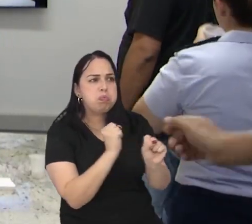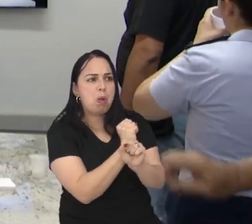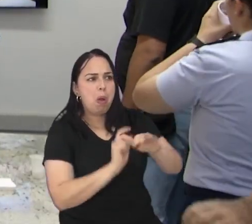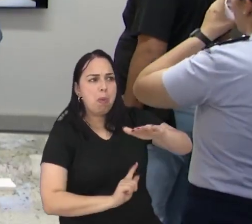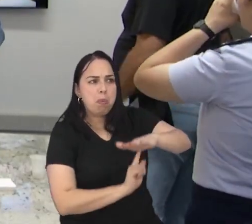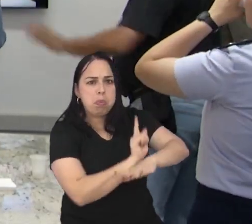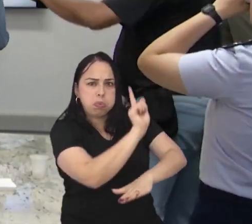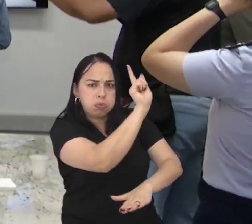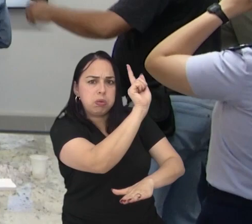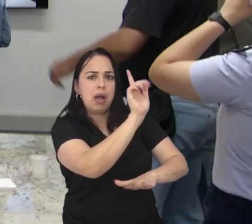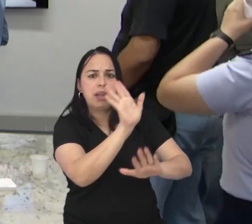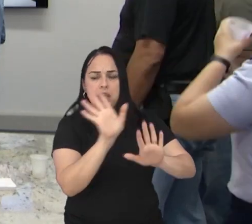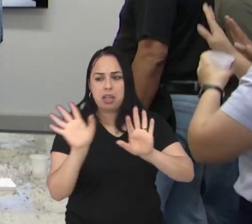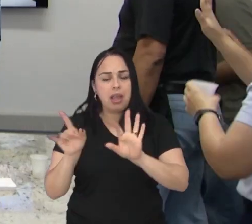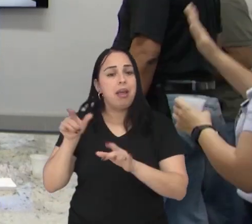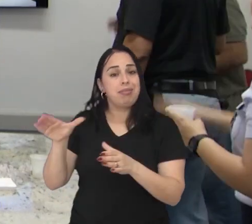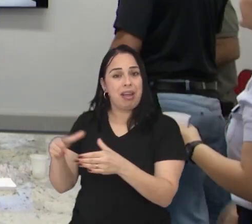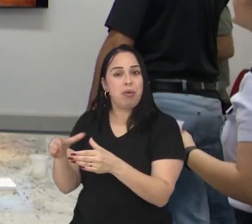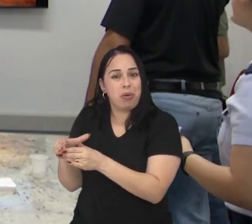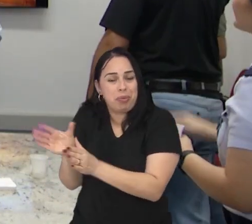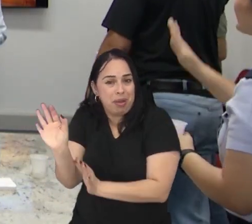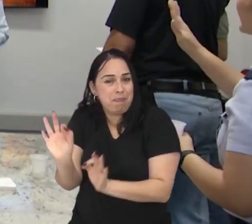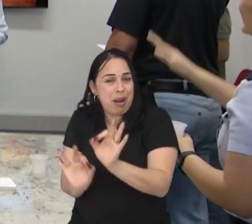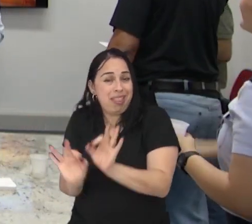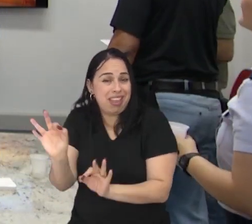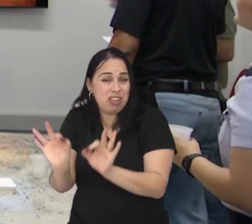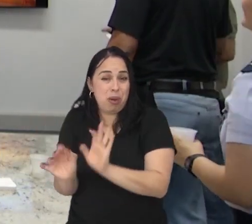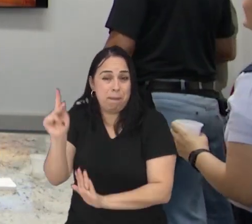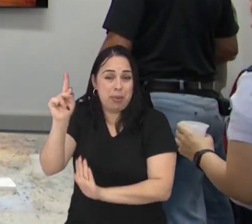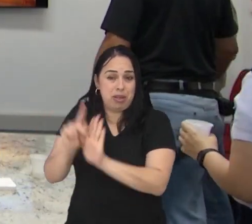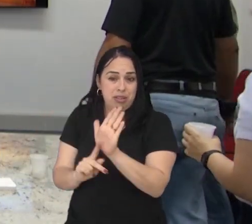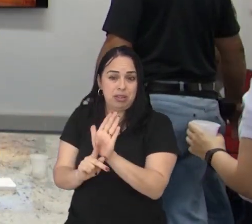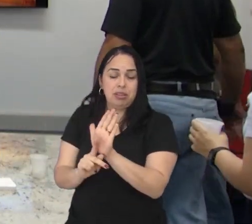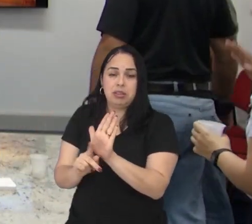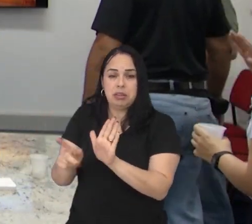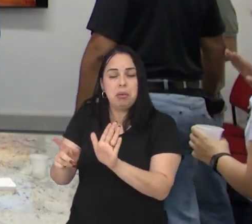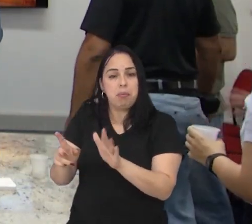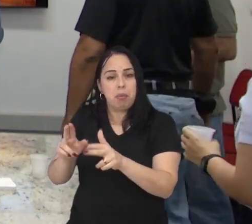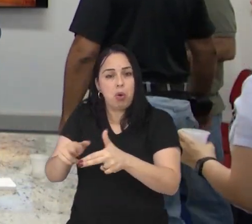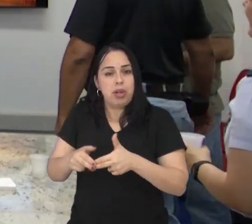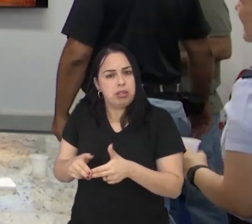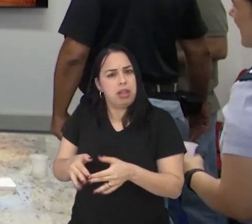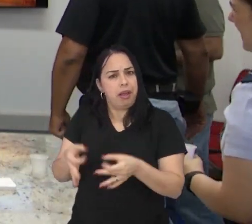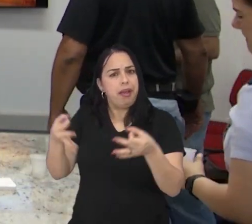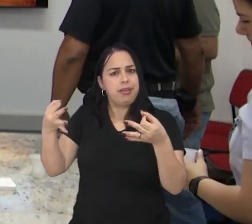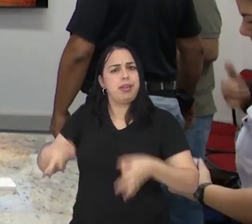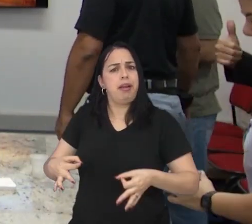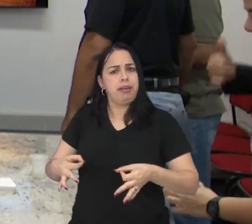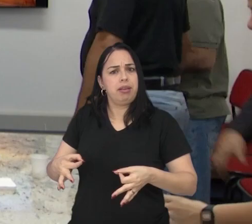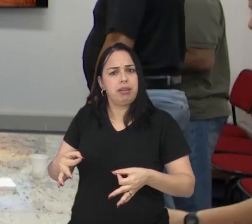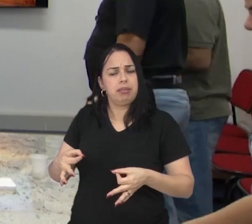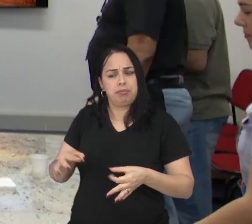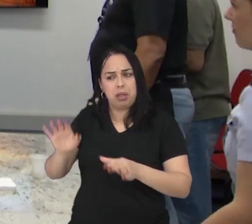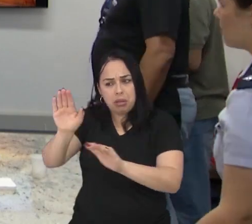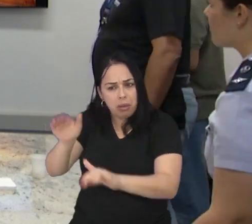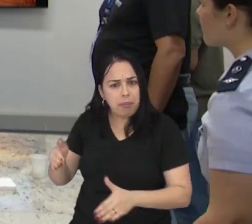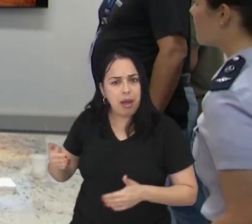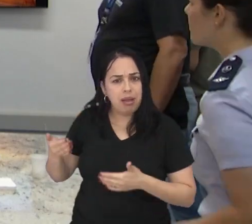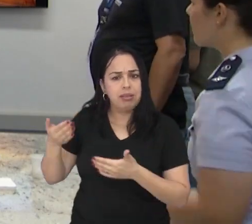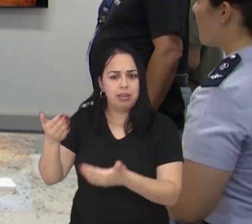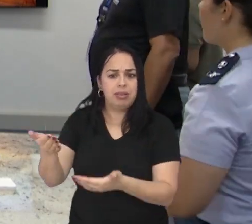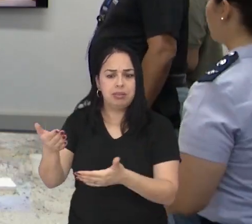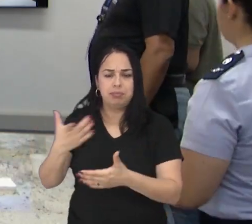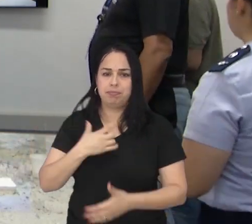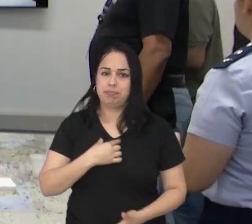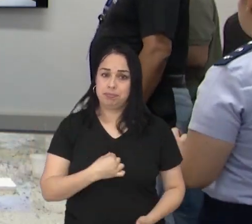parte de construção, a parte de desenvolver o projeto. Então essas pessoas mais justas também de